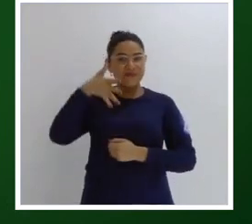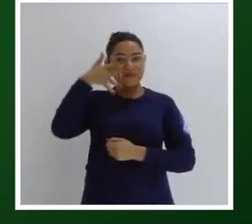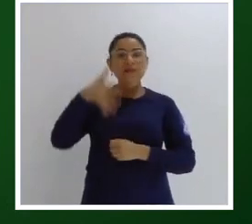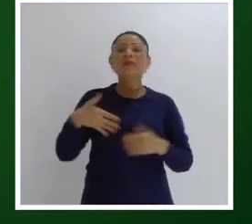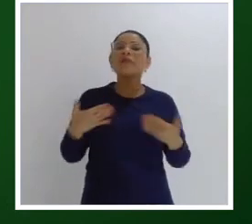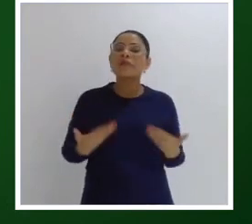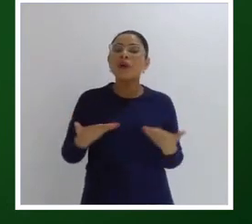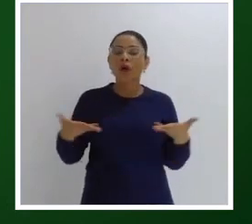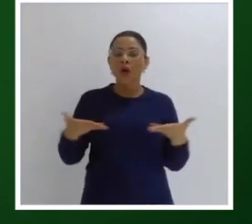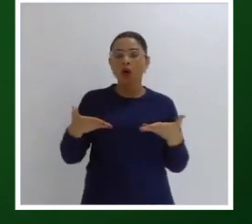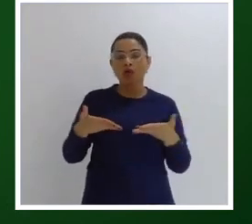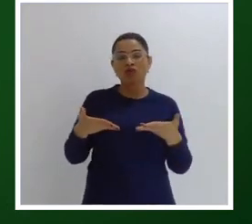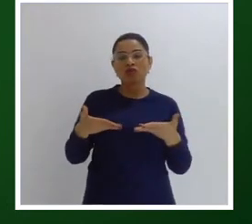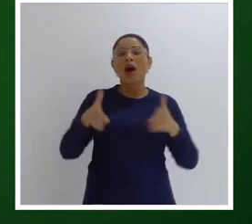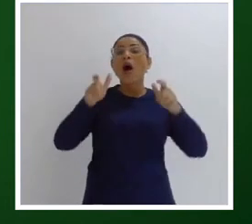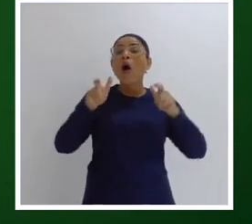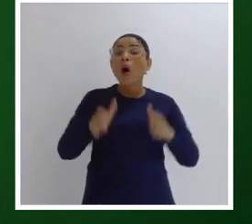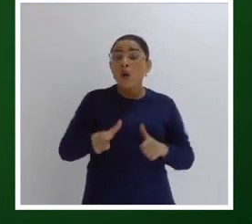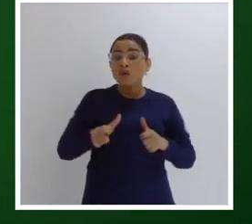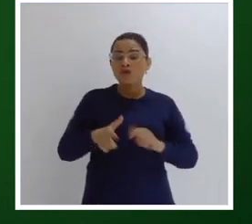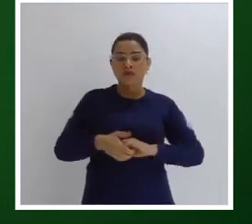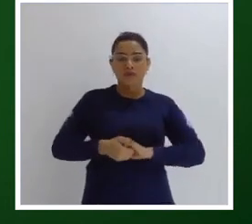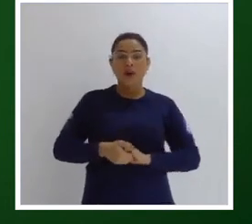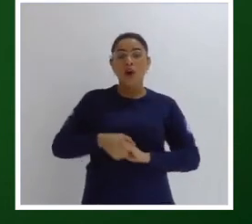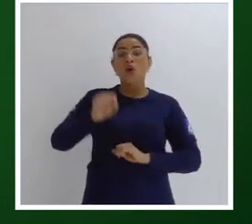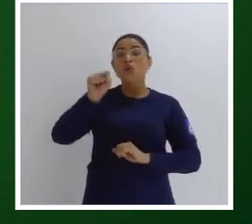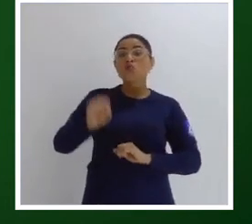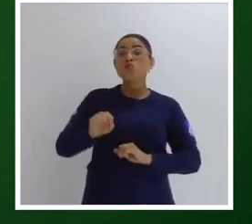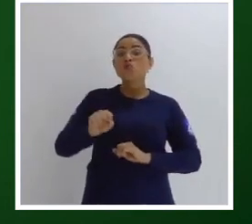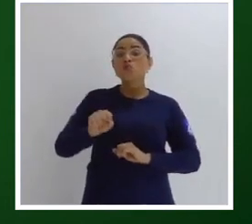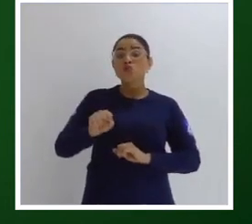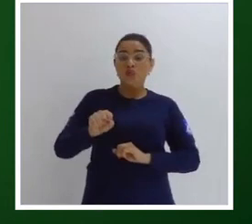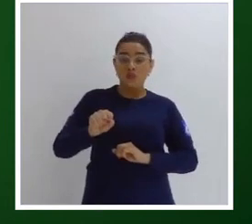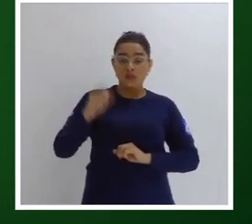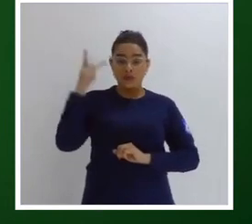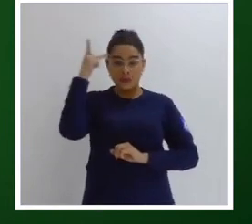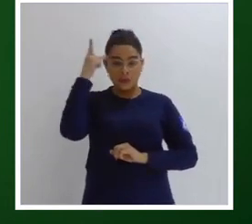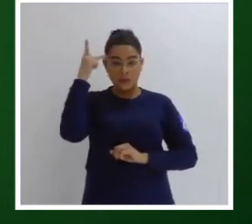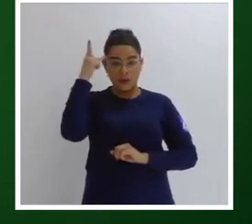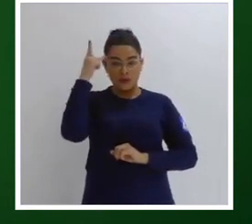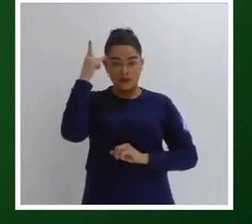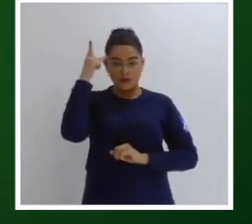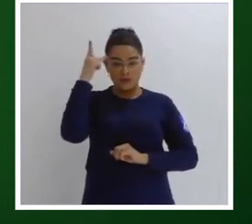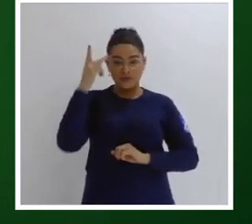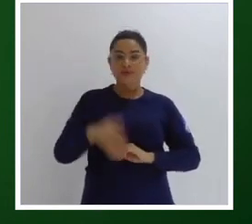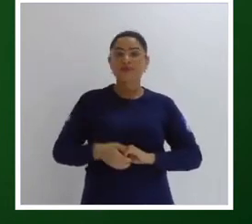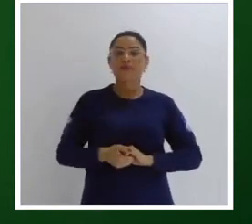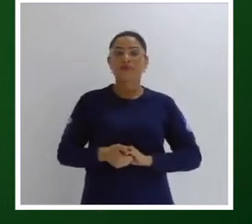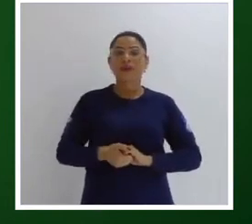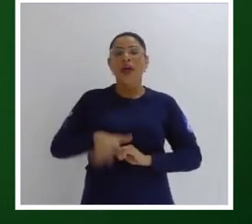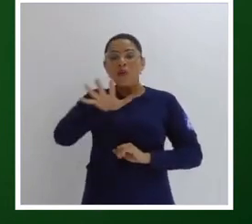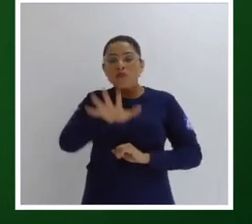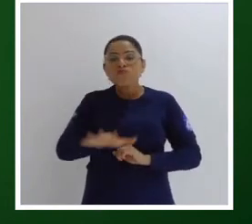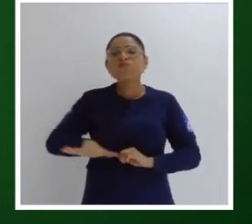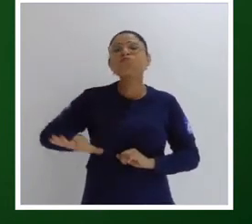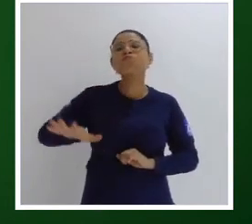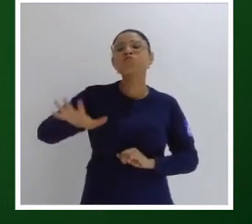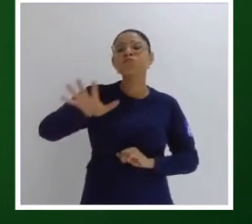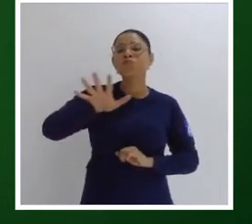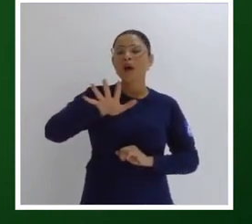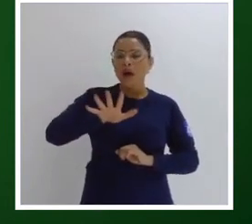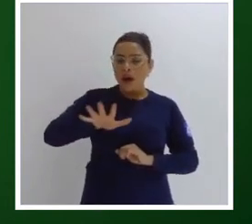estamos localizadas no extremo sul de São Paulo então é uma área de grande vulnerabilidade